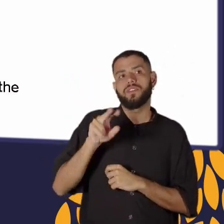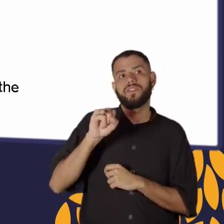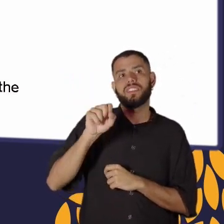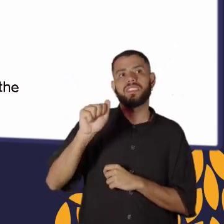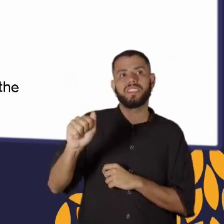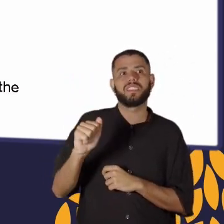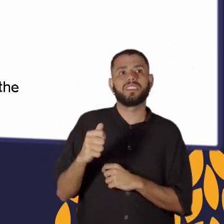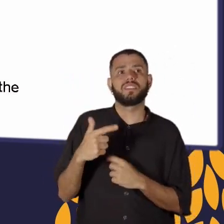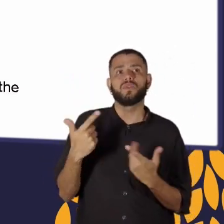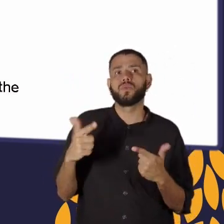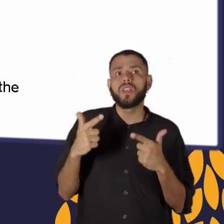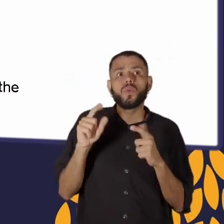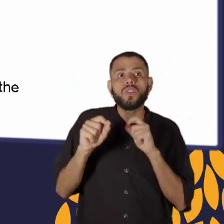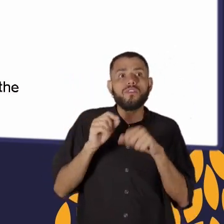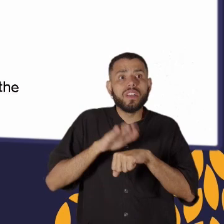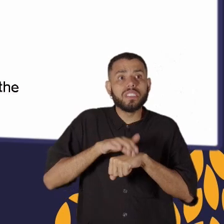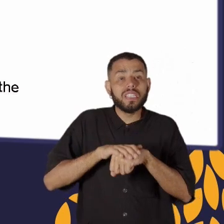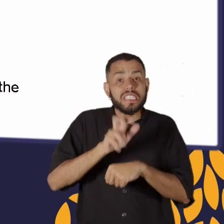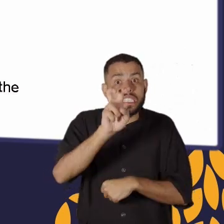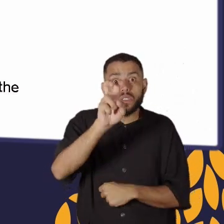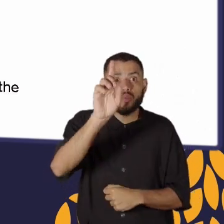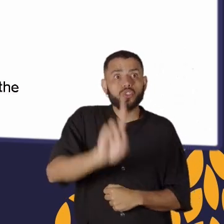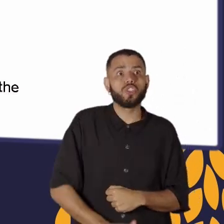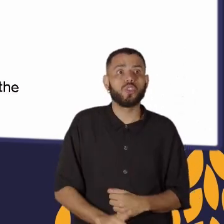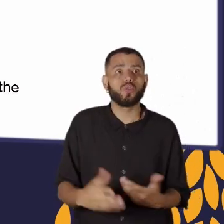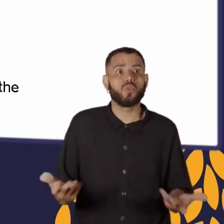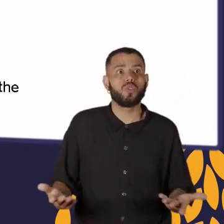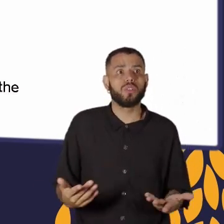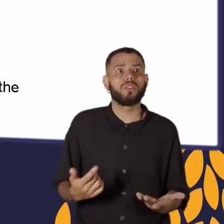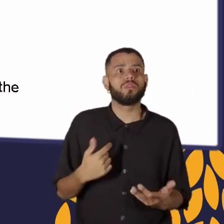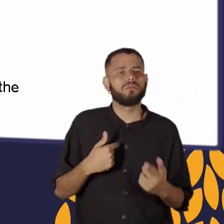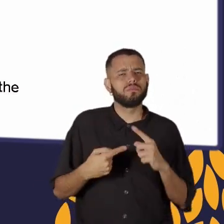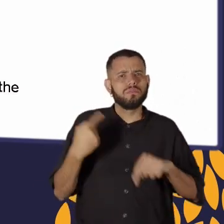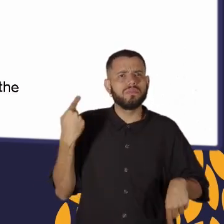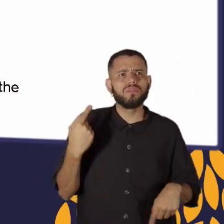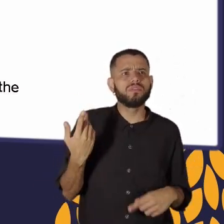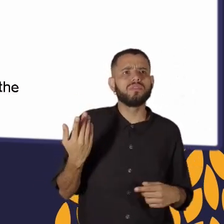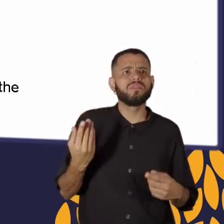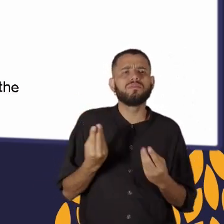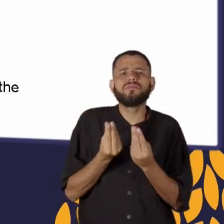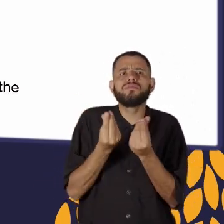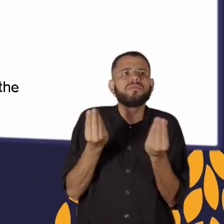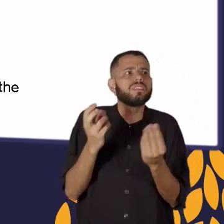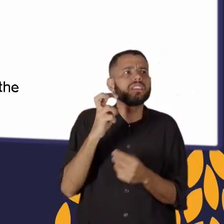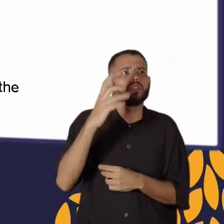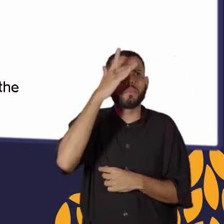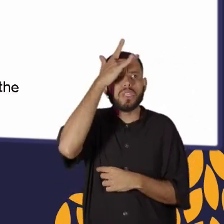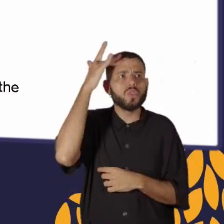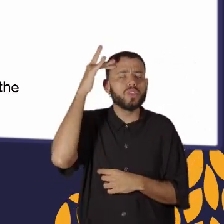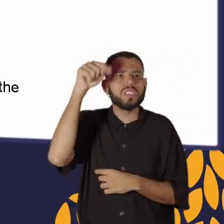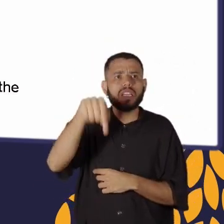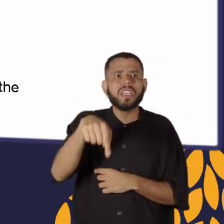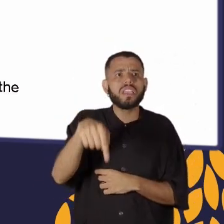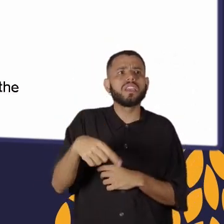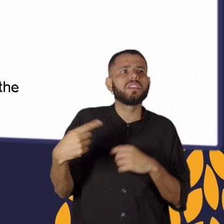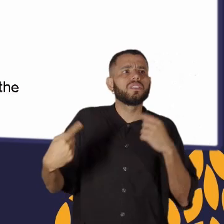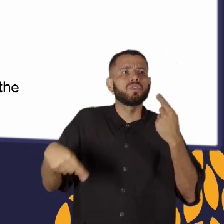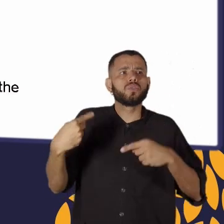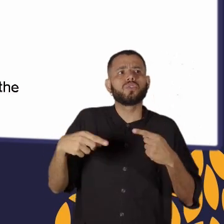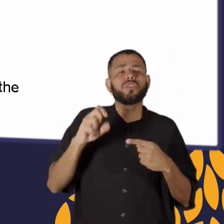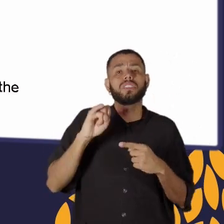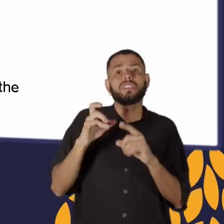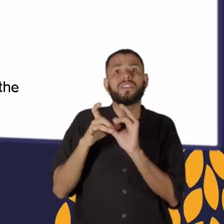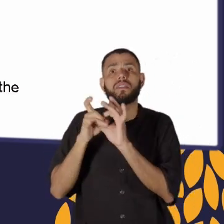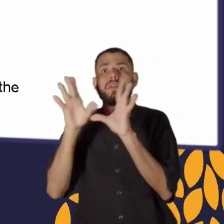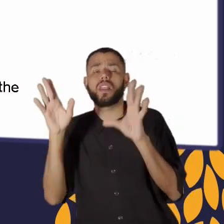fazer do que ter 5 diretores? Eu falei assim, foi bem inadequado, mas eu falei assim, não tem sentido eu ter 5 pessoas aqui discutindo se vocês vão liberar ou